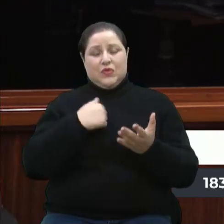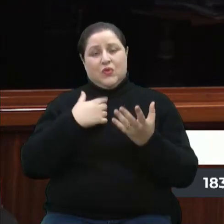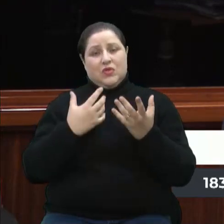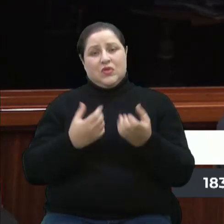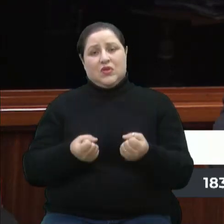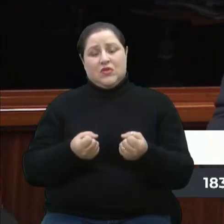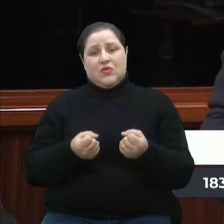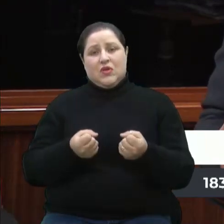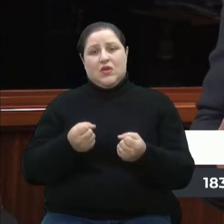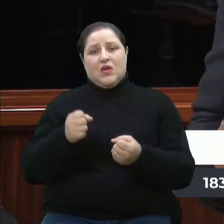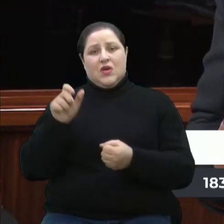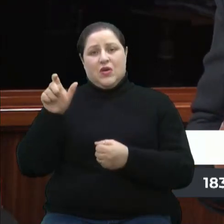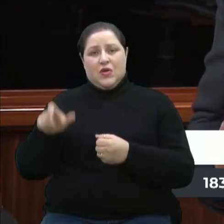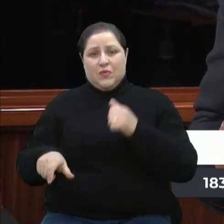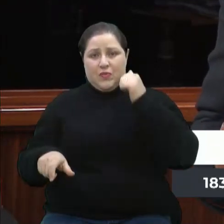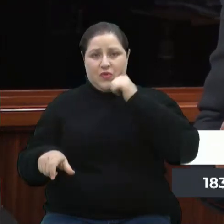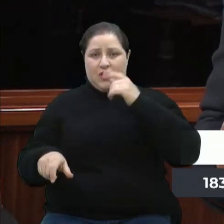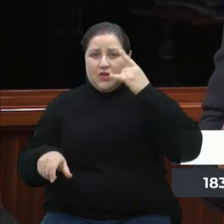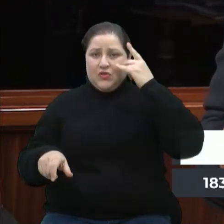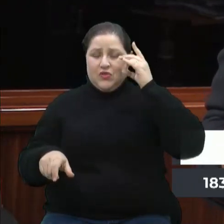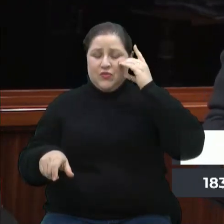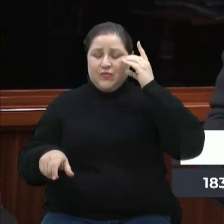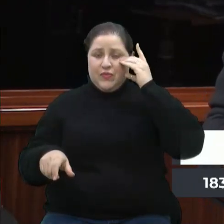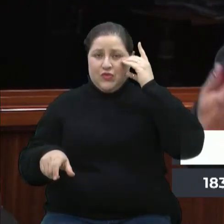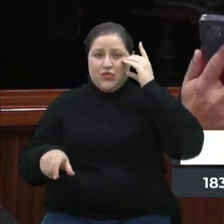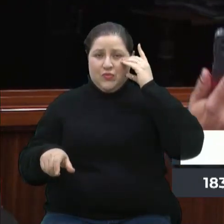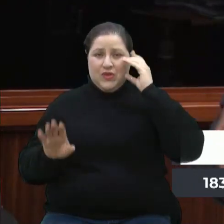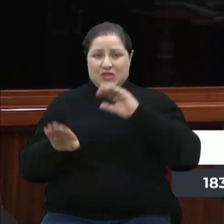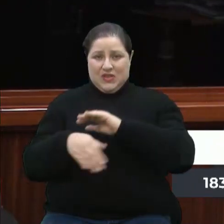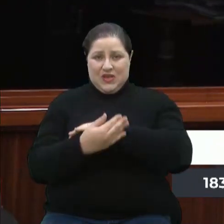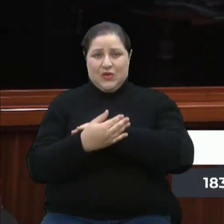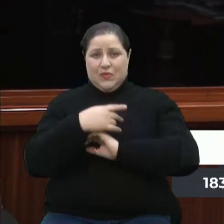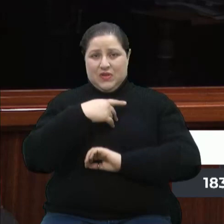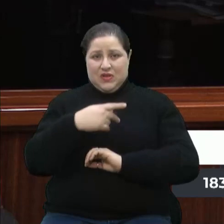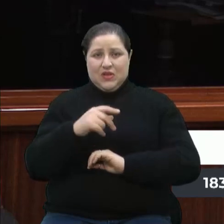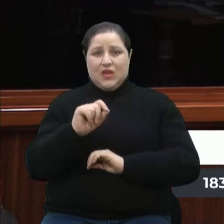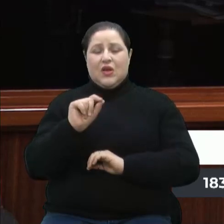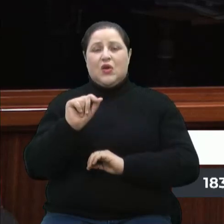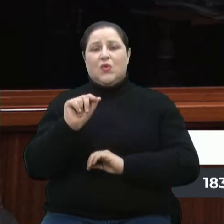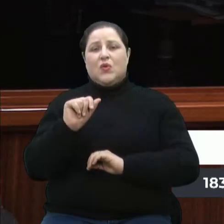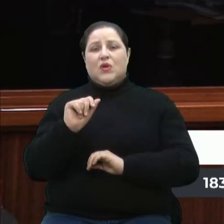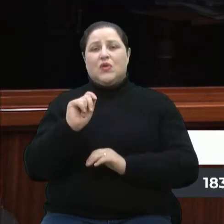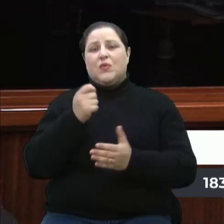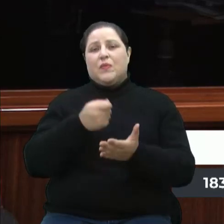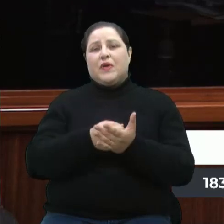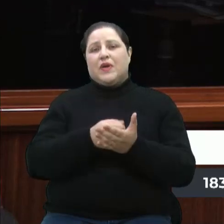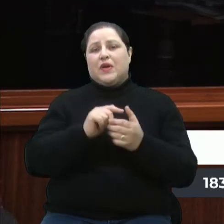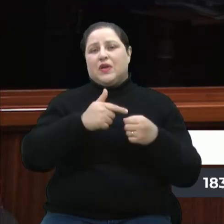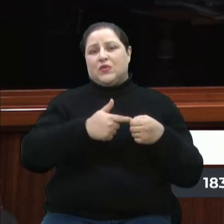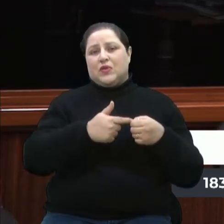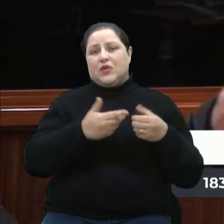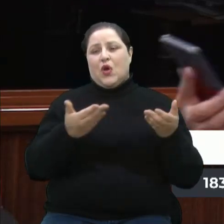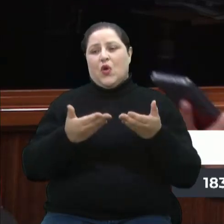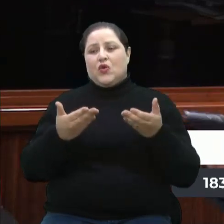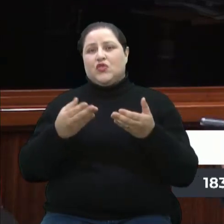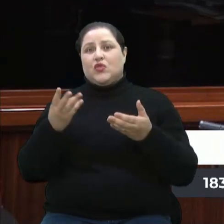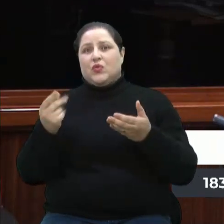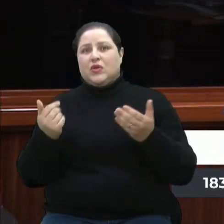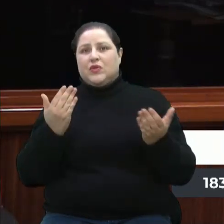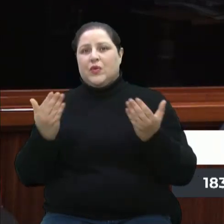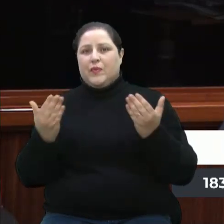Aliás, quando a presidenta Dilma saiu da presidência da República, quanto custava a gasolina e quanto ela custa hoje? Se é para